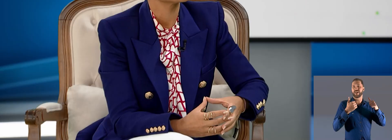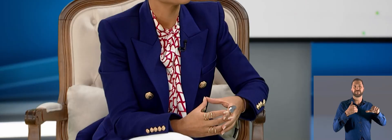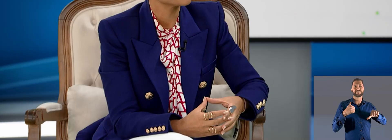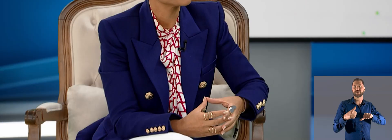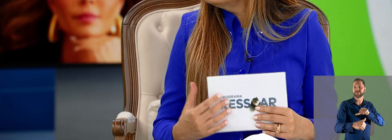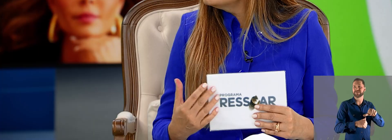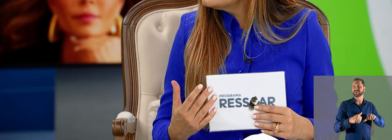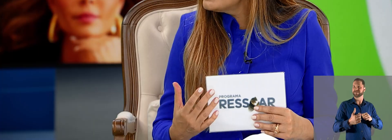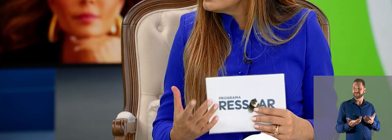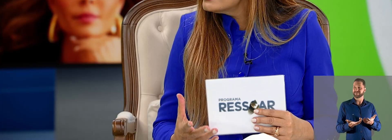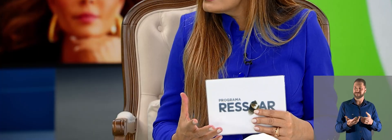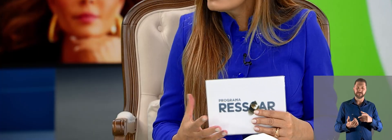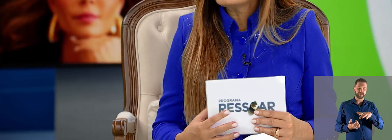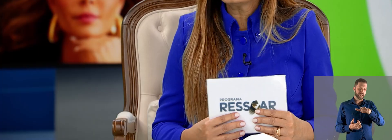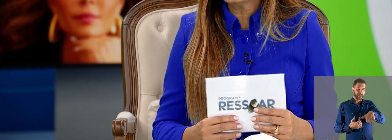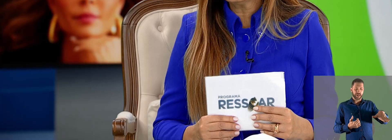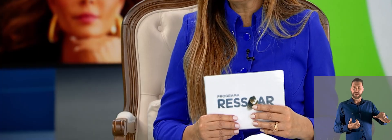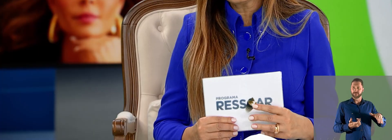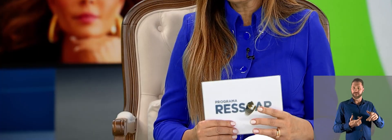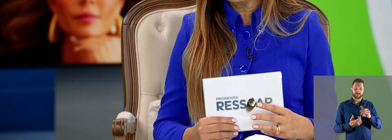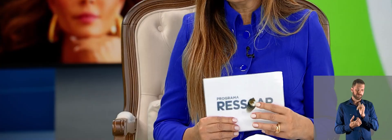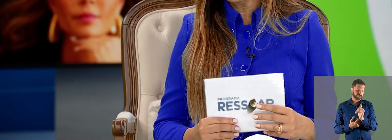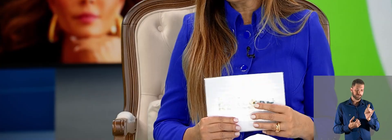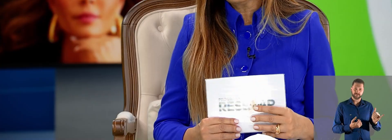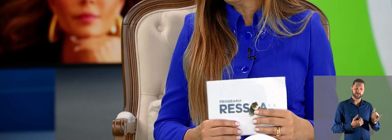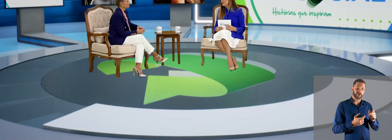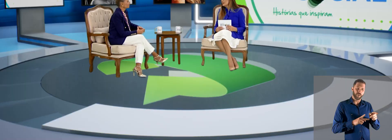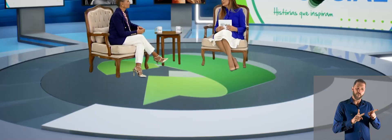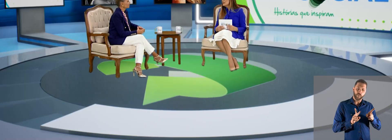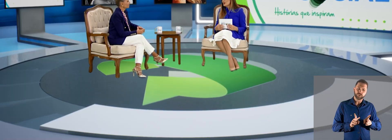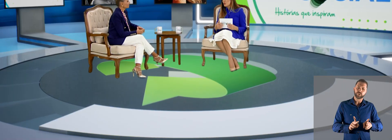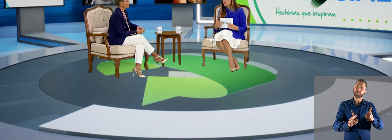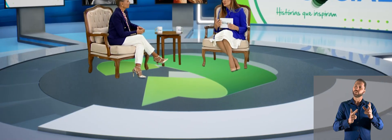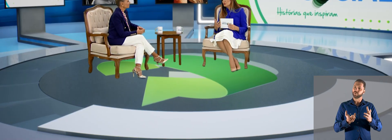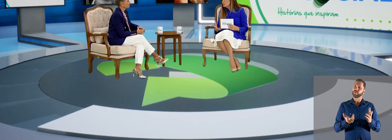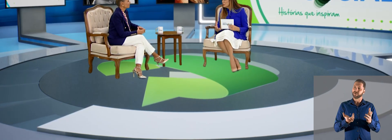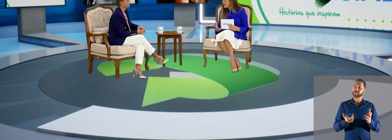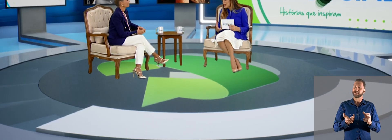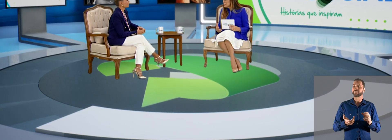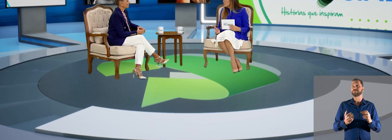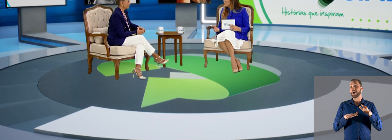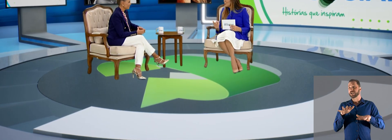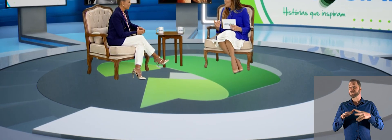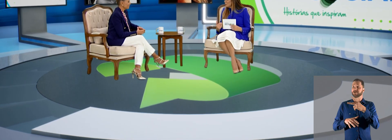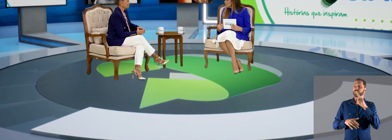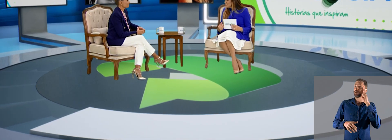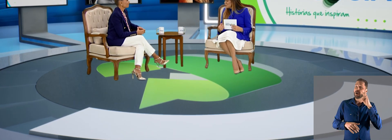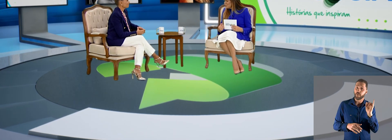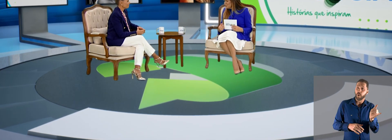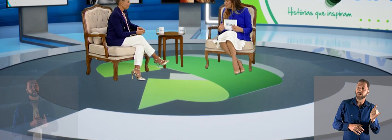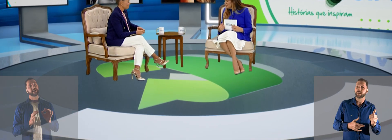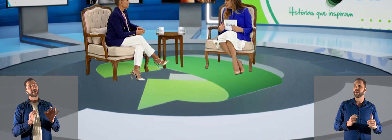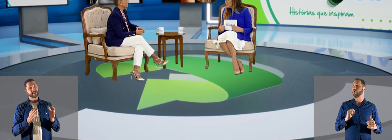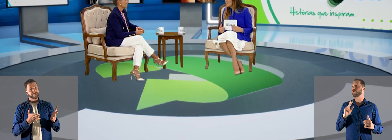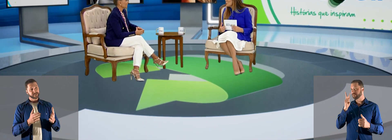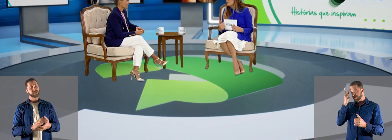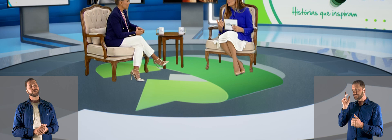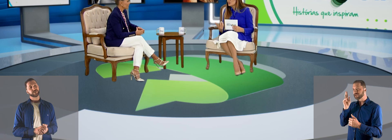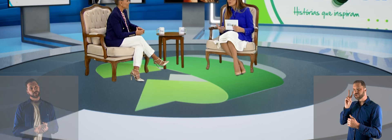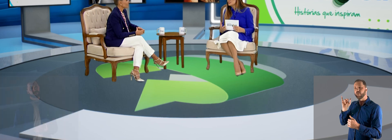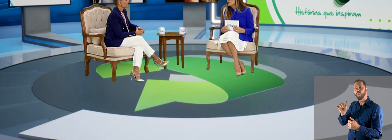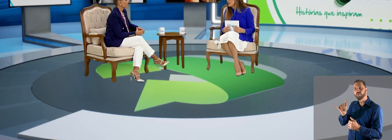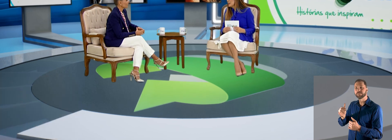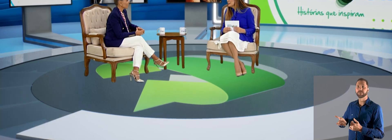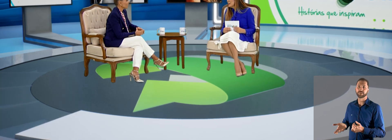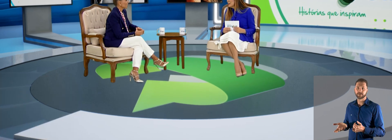você tá levando Esperança você tá dizendo para essa criança olha continua Às vezes você conta a sua história às